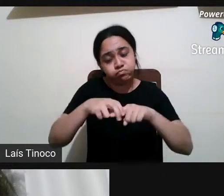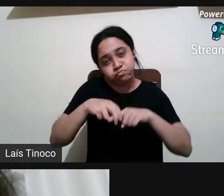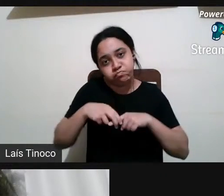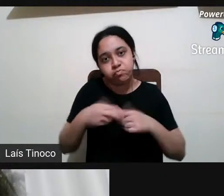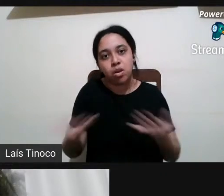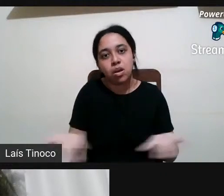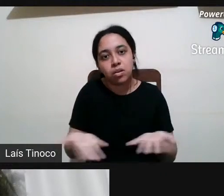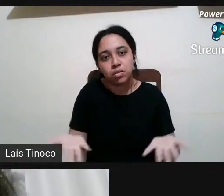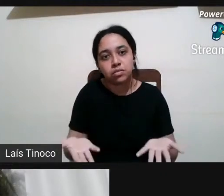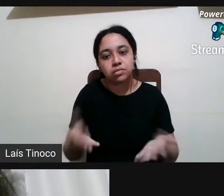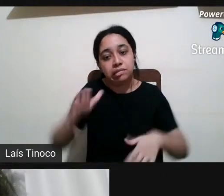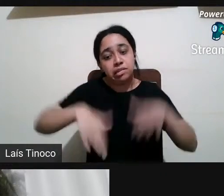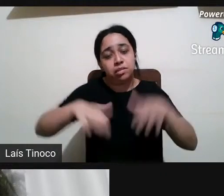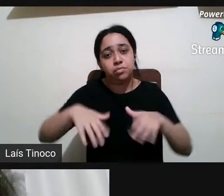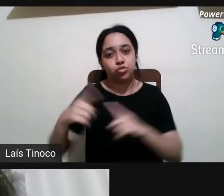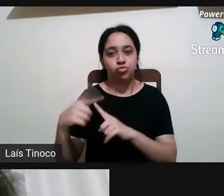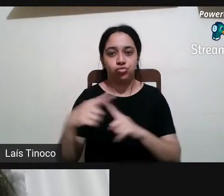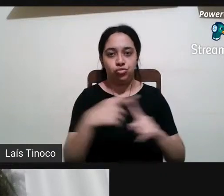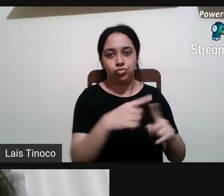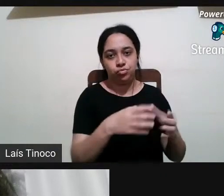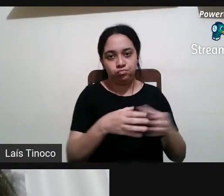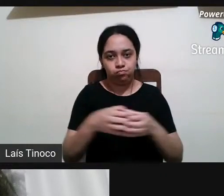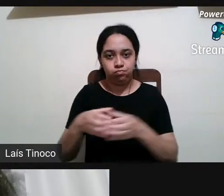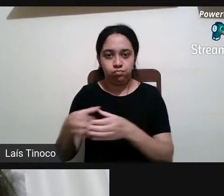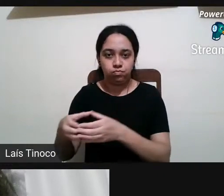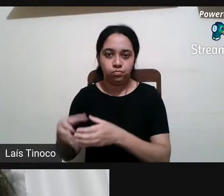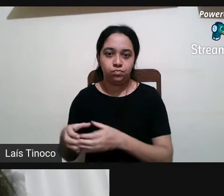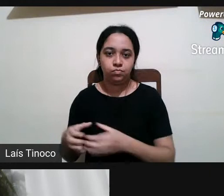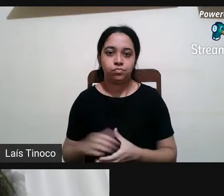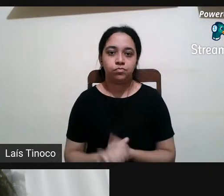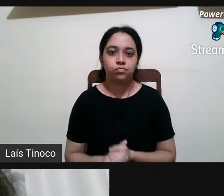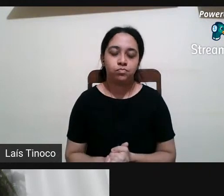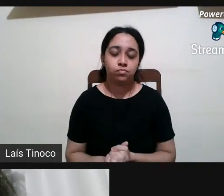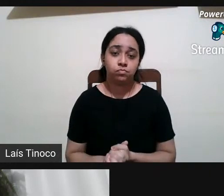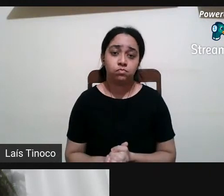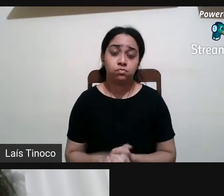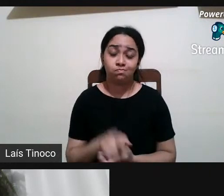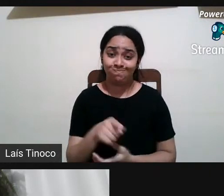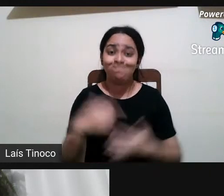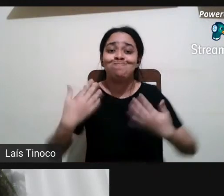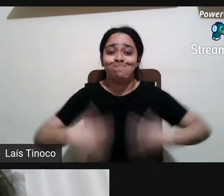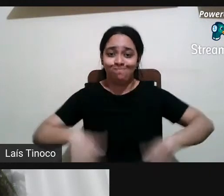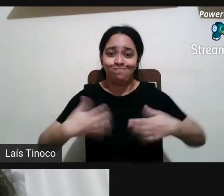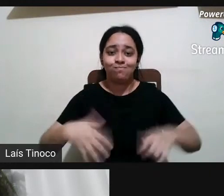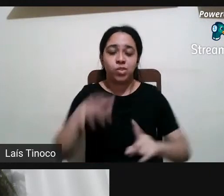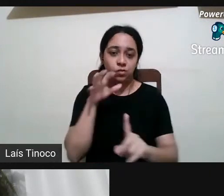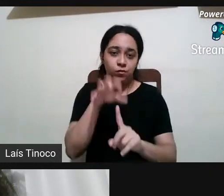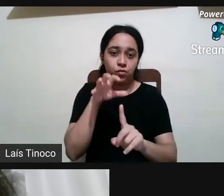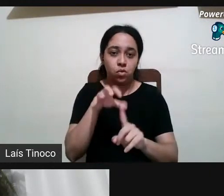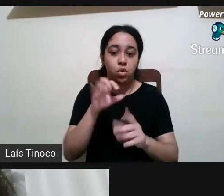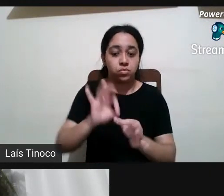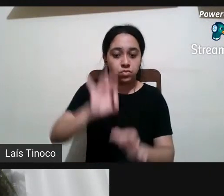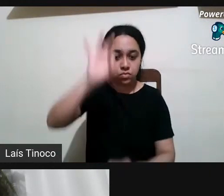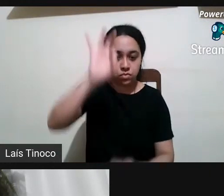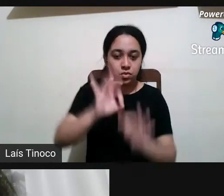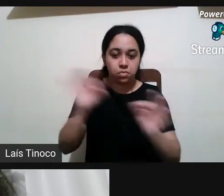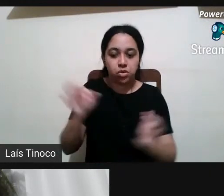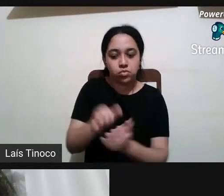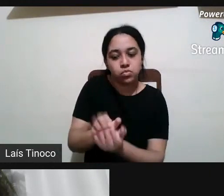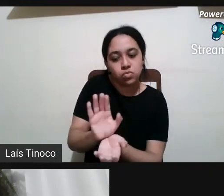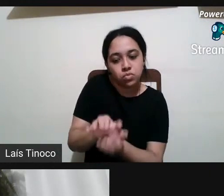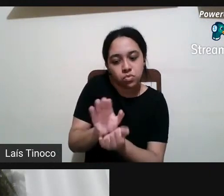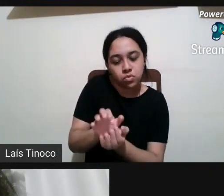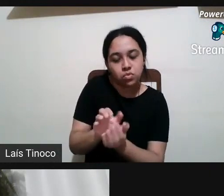da espécie. Então, tem bastante essa influência, né? Além do tamanho do organismo, sim, a espécie,